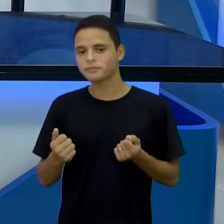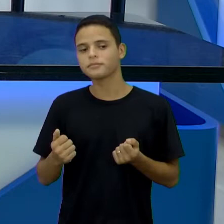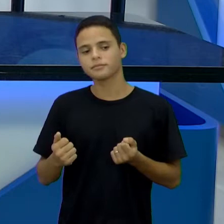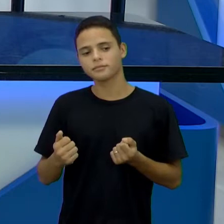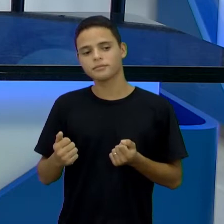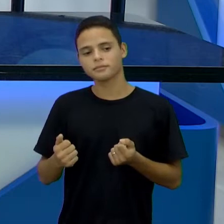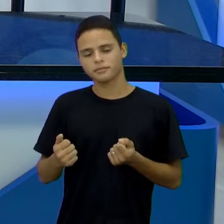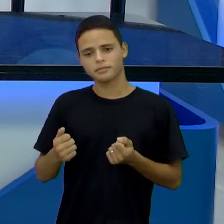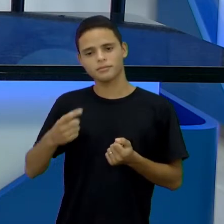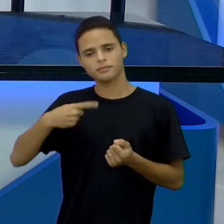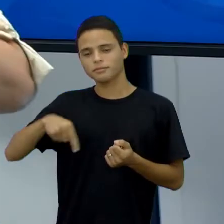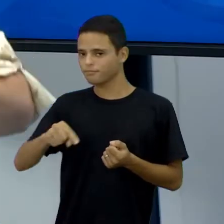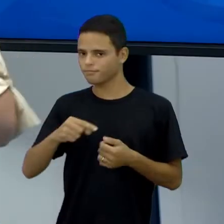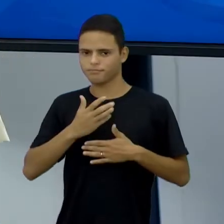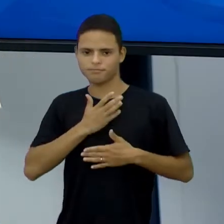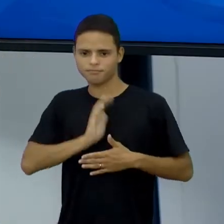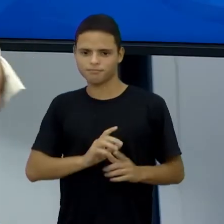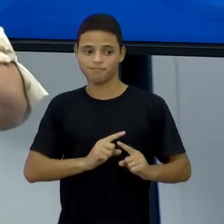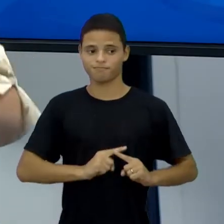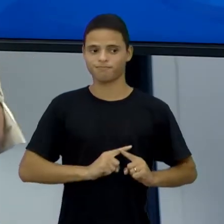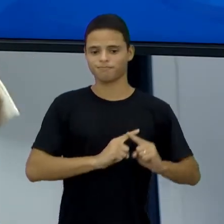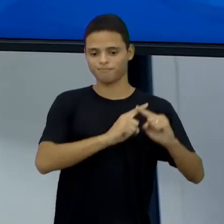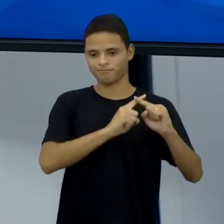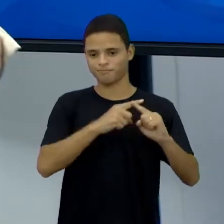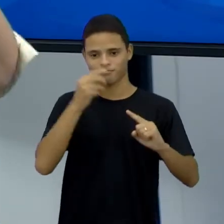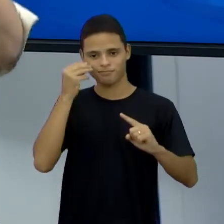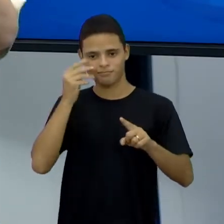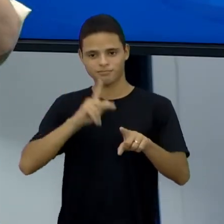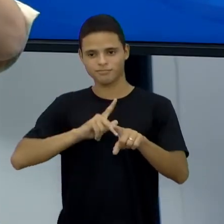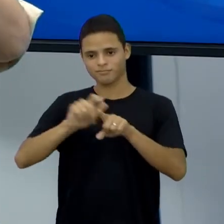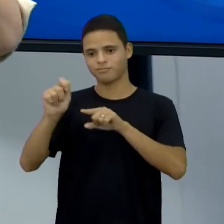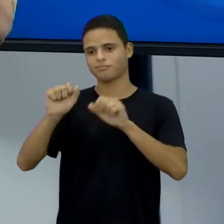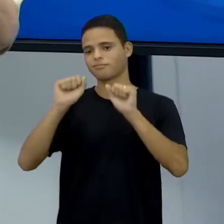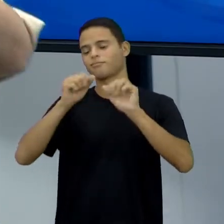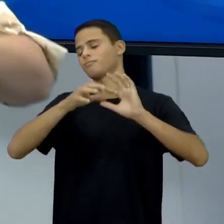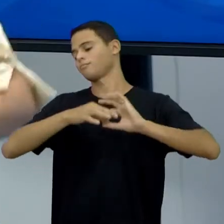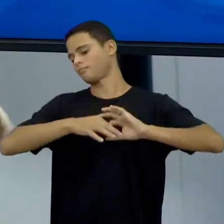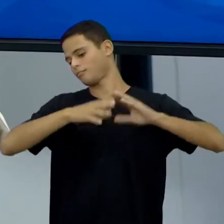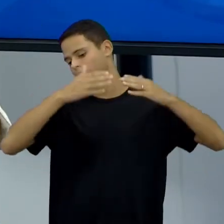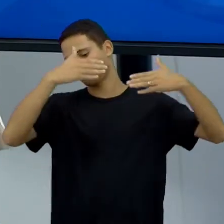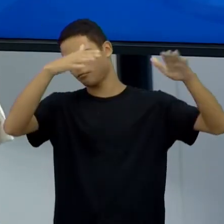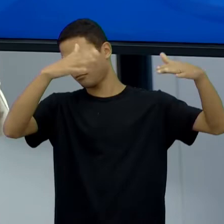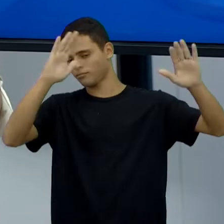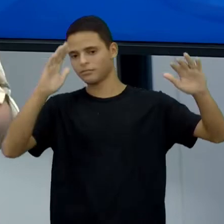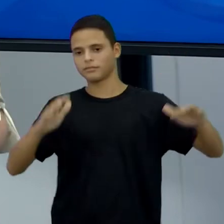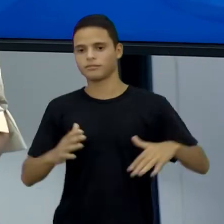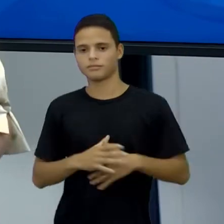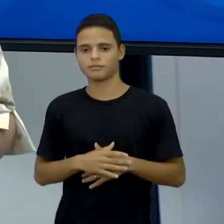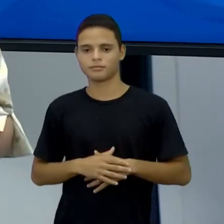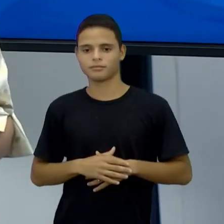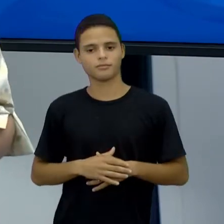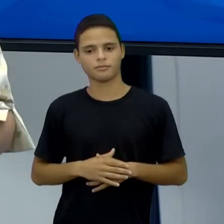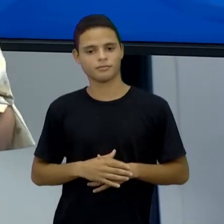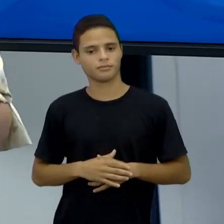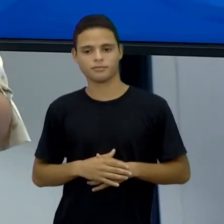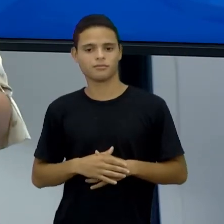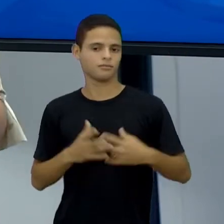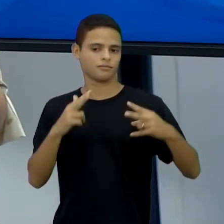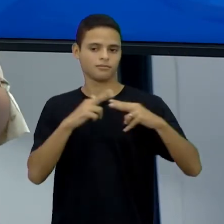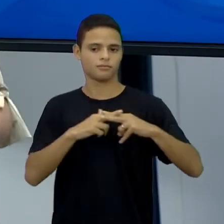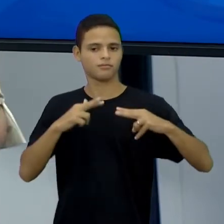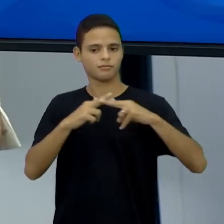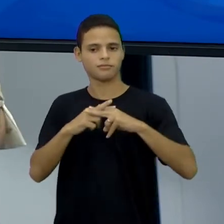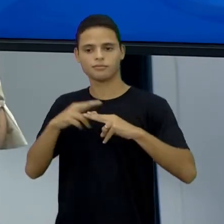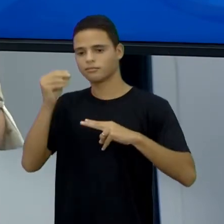Eu também não sou competitiva. Você virar assim, eu vou ganhar de você. Então tá bom, pode ganhar, pode pegar medalha, você já ganhou. Não vou entrar em embate com ninguém